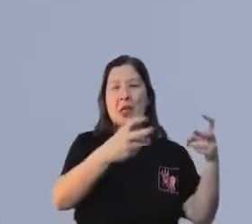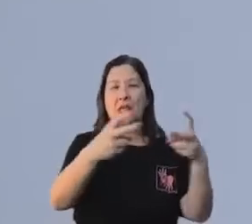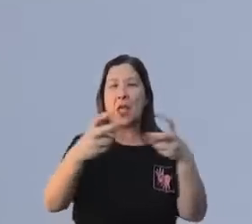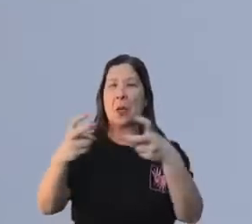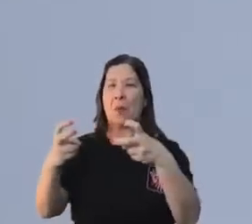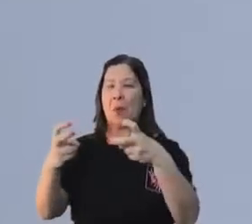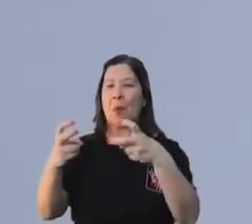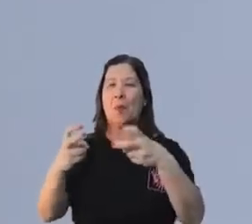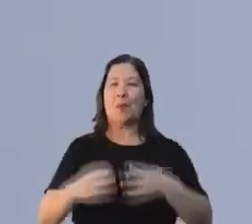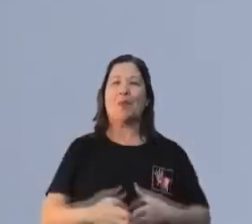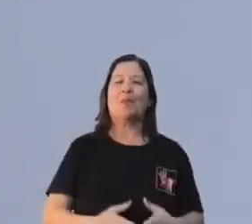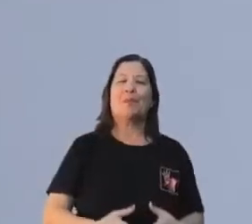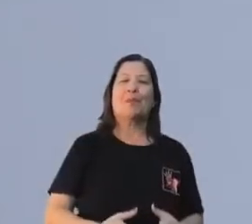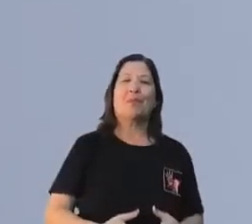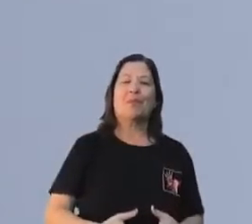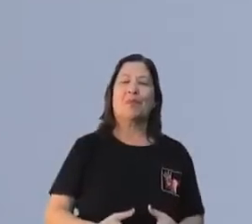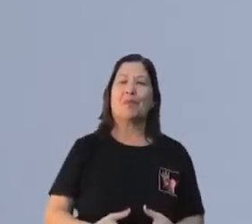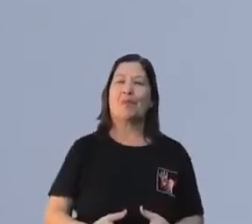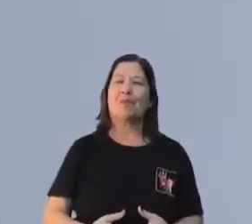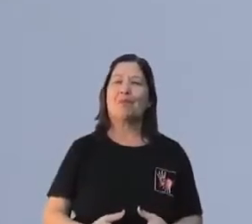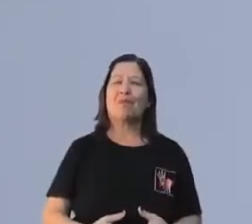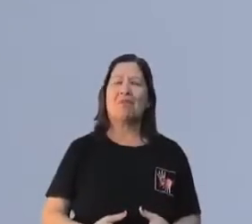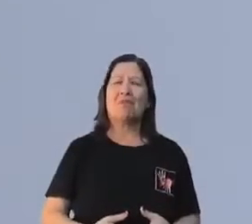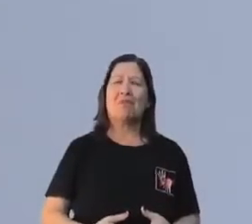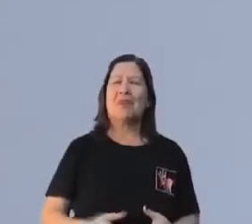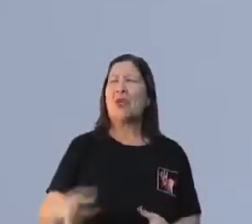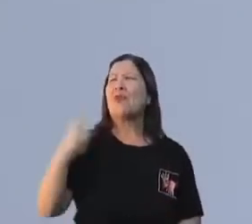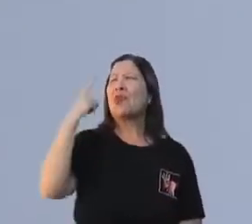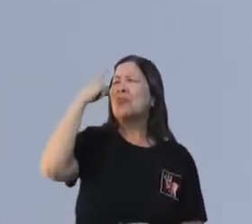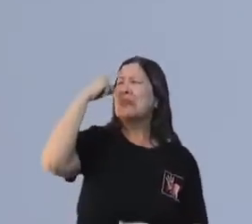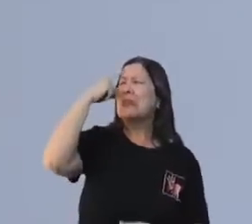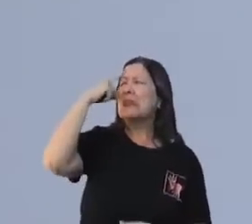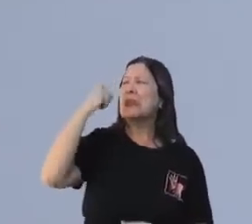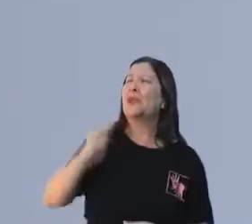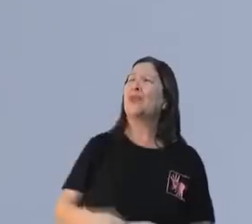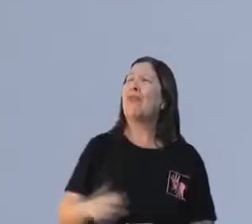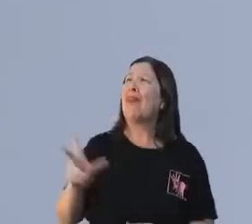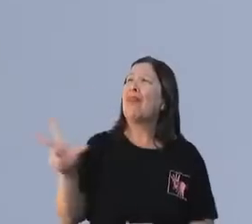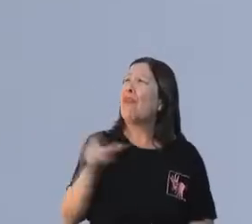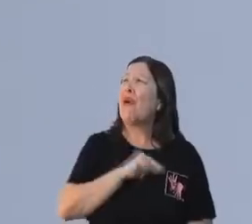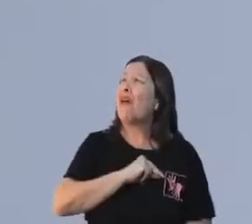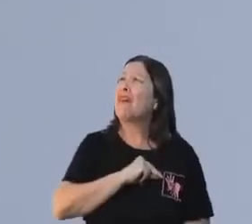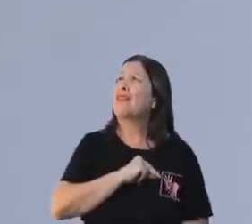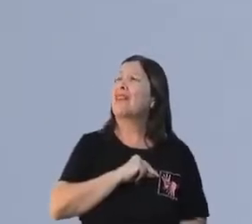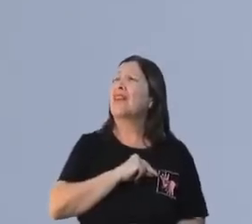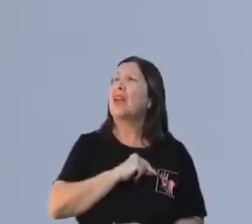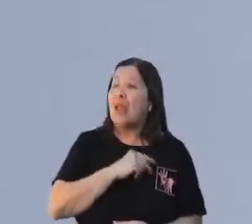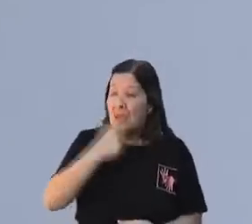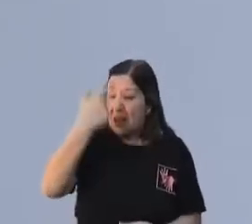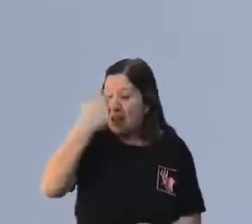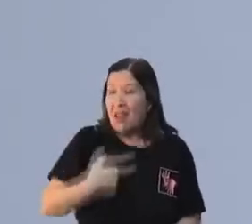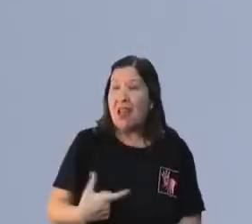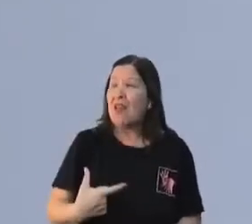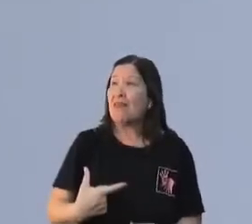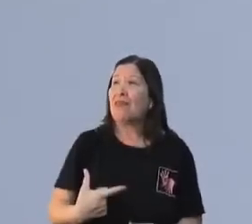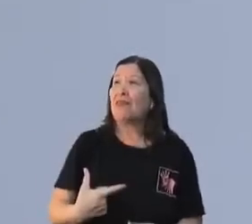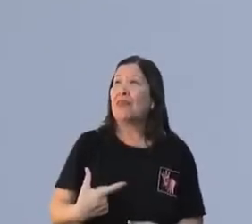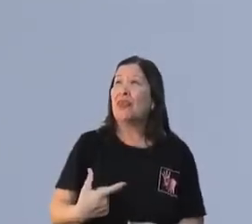fato desse, eu pergunto a mim mesmo: meu Deus, e eu? Estou fazendo o que eu posso para